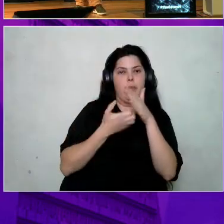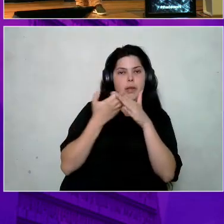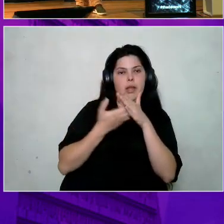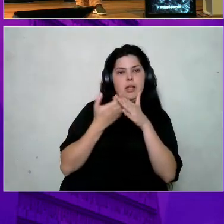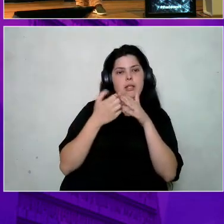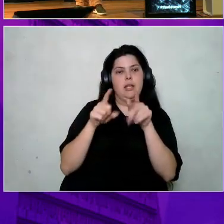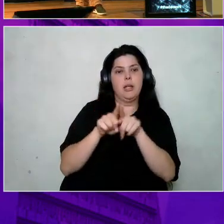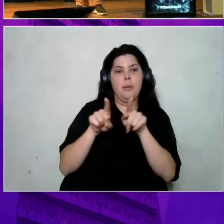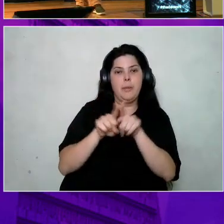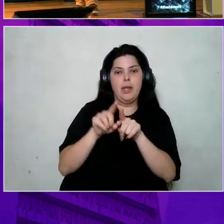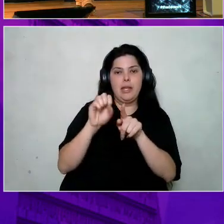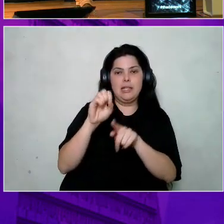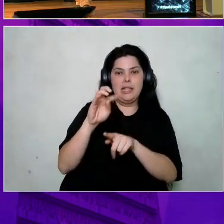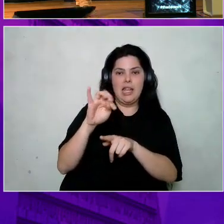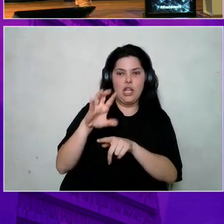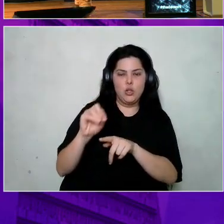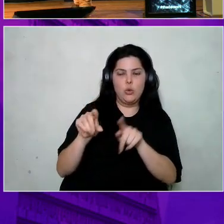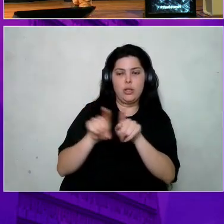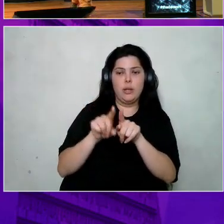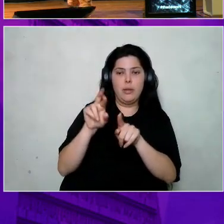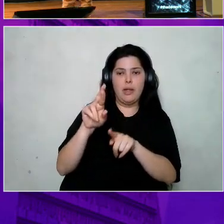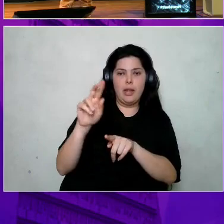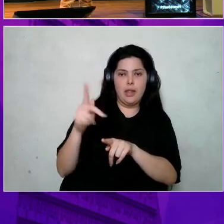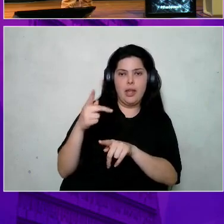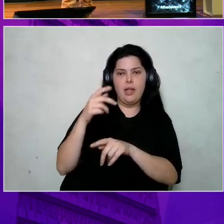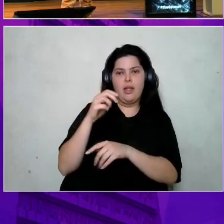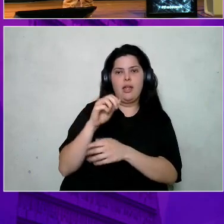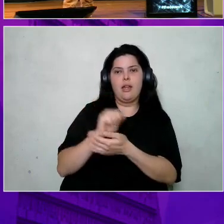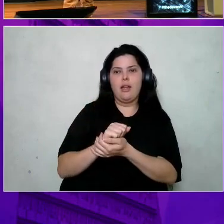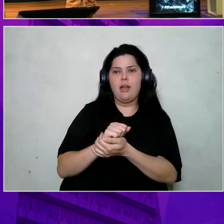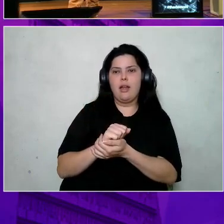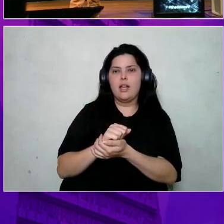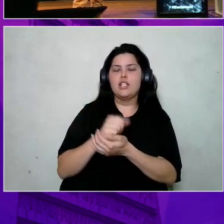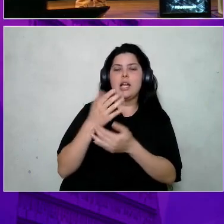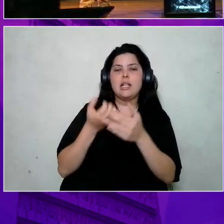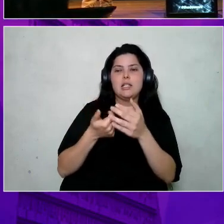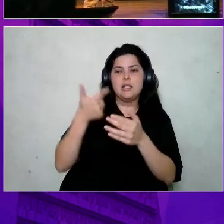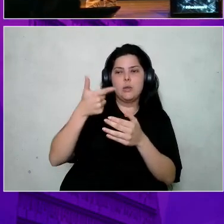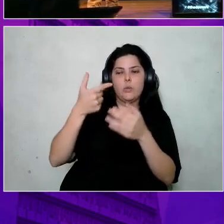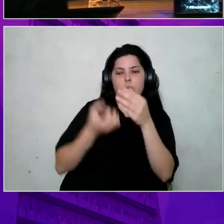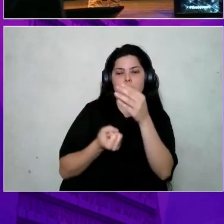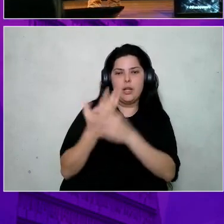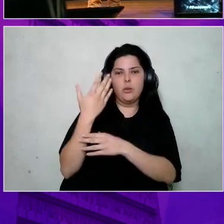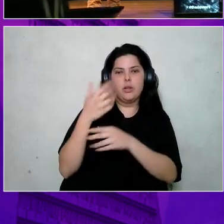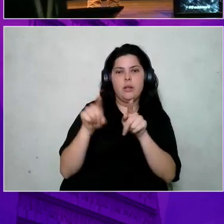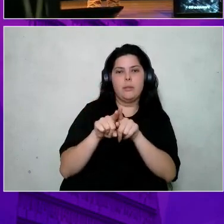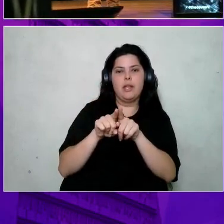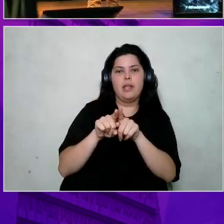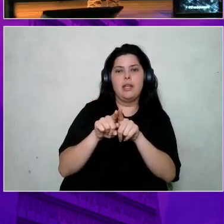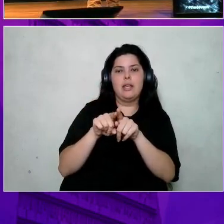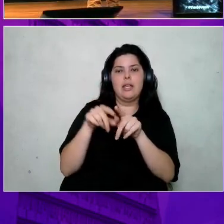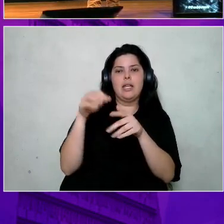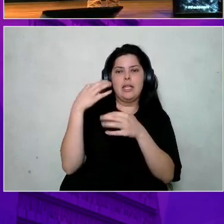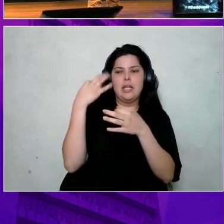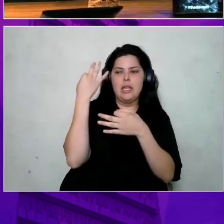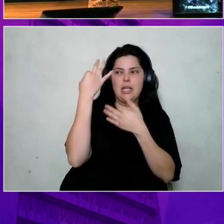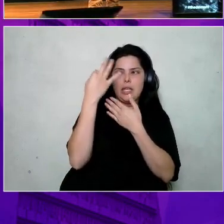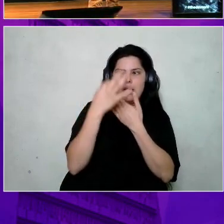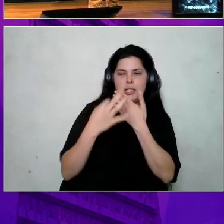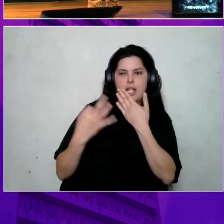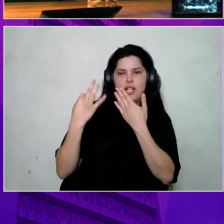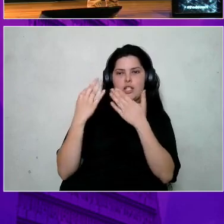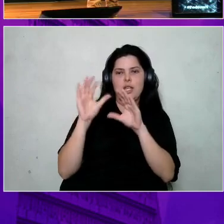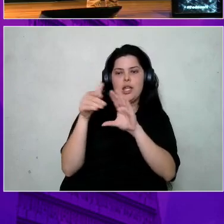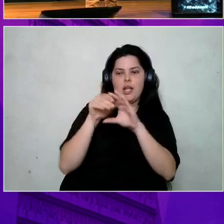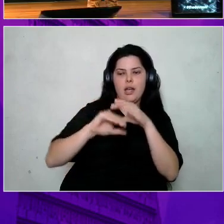Station, já fui co-criador também do Static Canvas, né, que é uma maneira também de fazer gestão de mudança, né, com o método